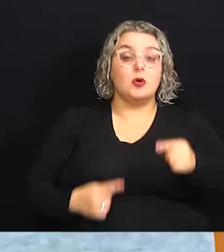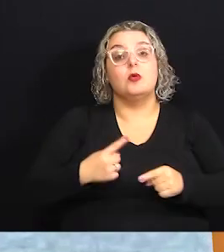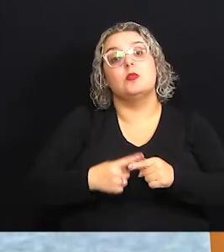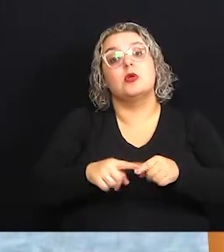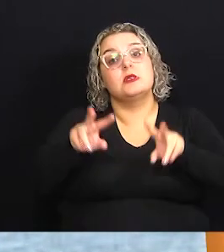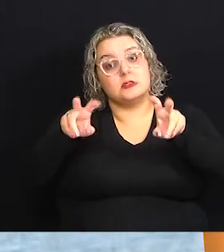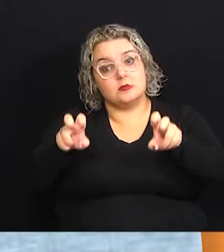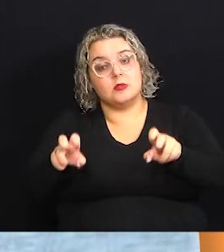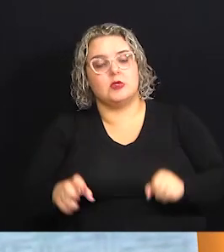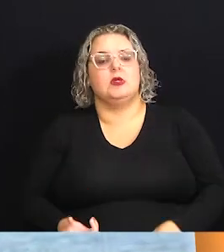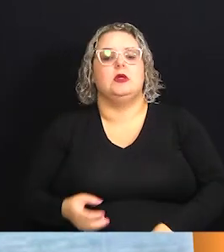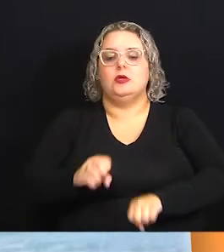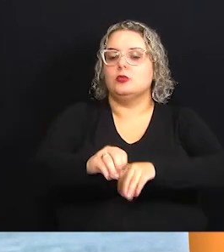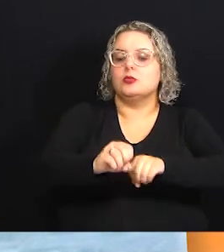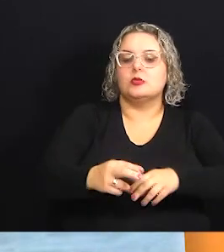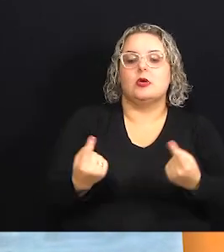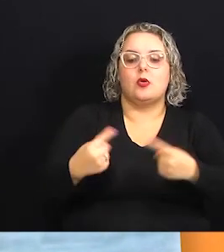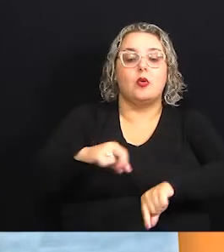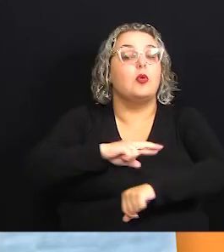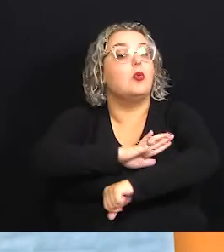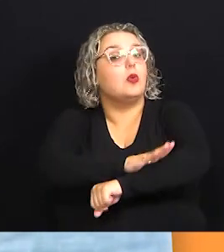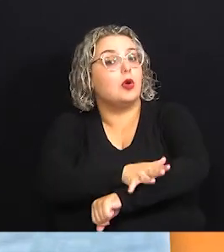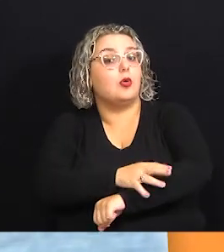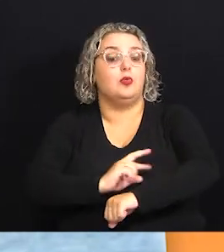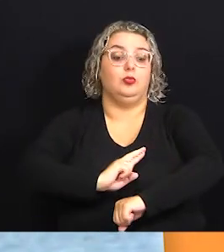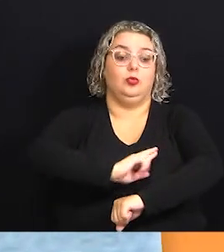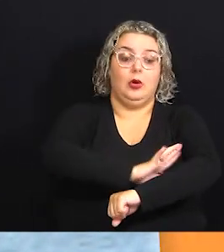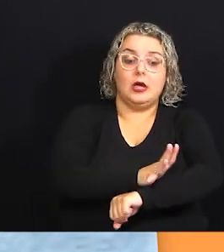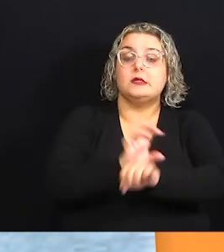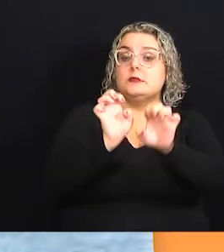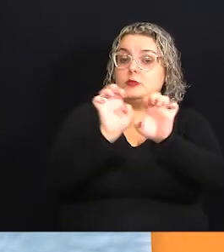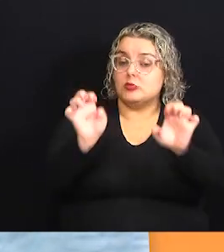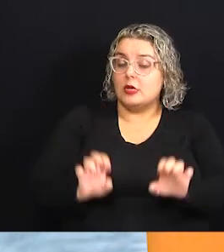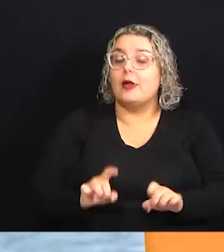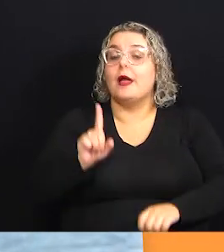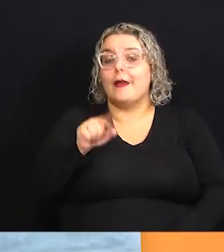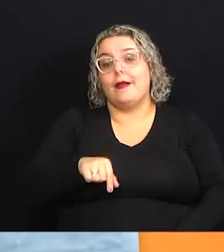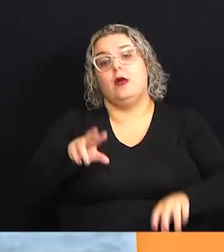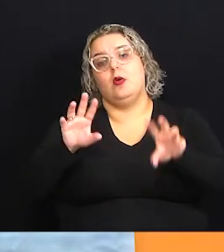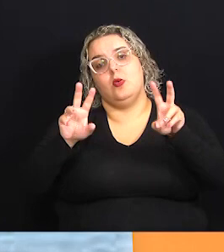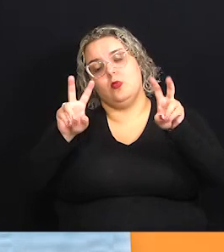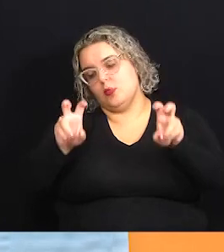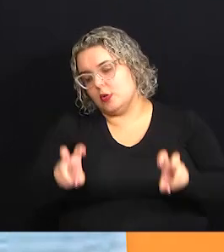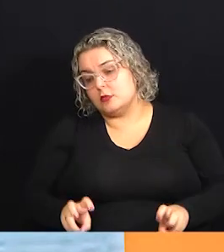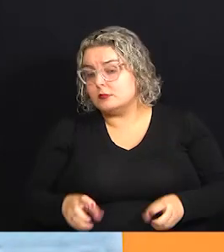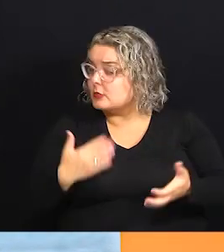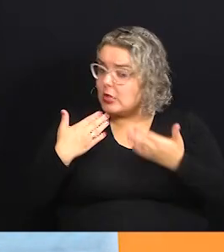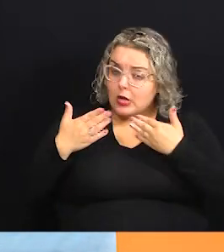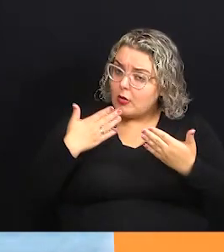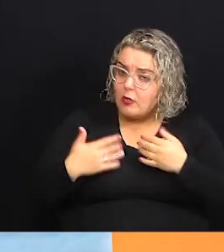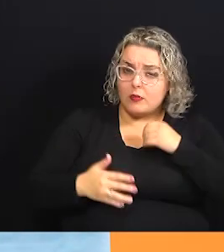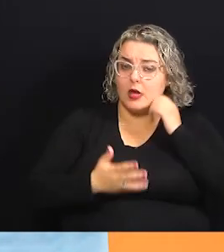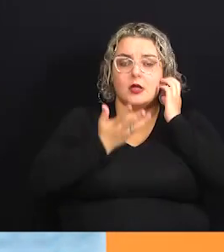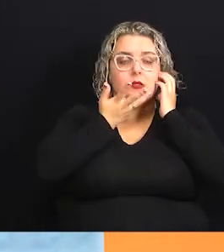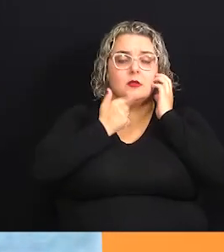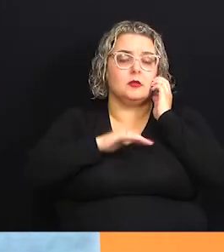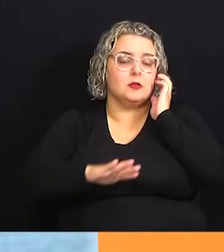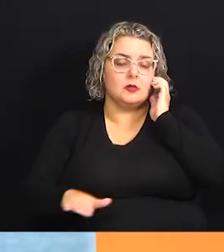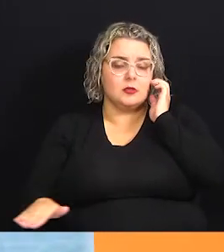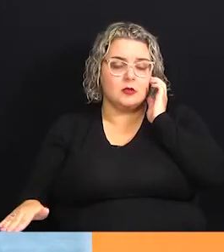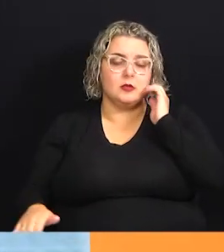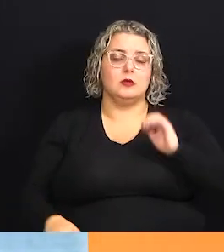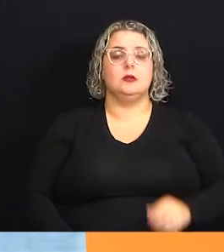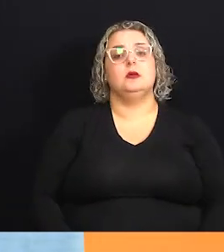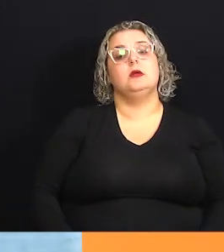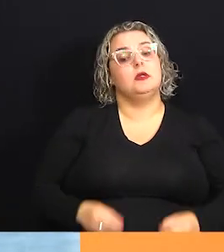educação antirracista, o racismo estrutural, é um assunto que realmente não se conversa com as crianças, né?